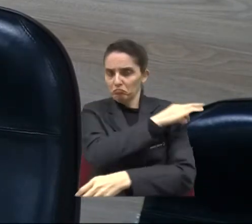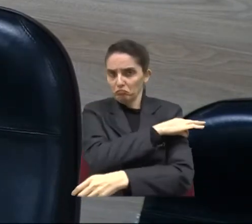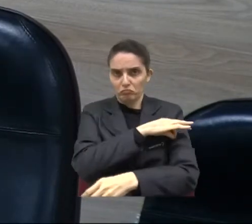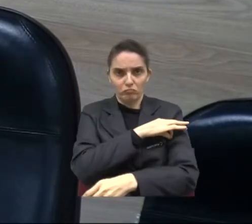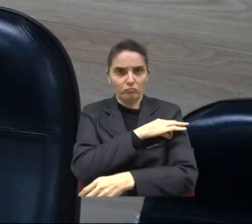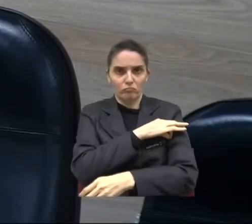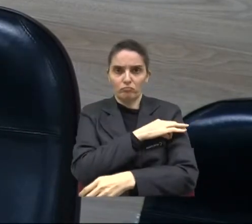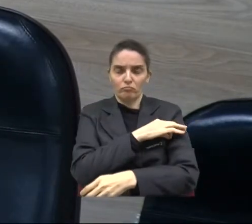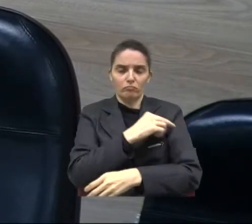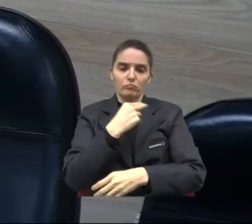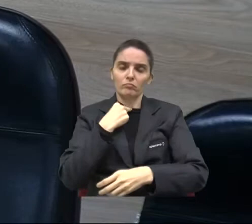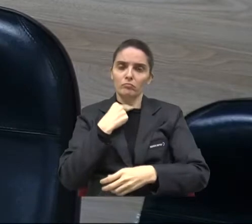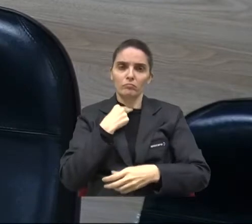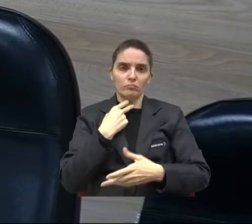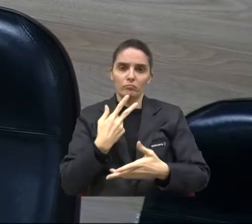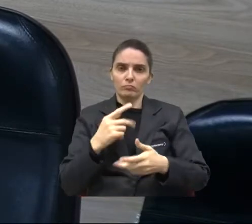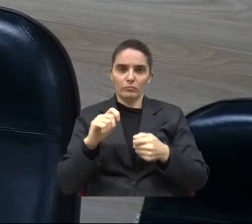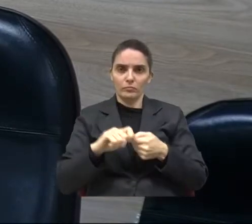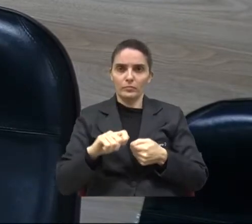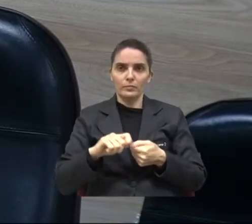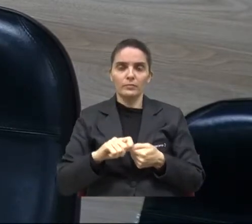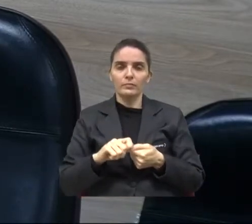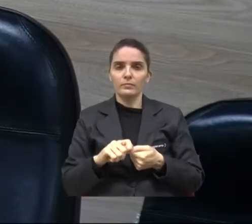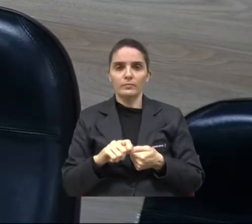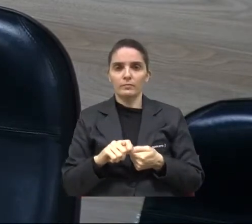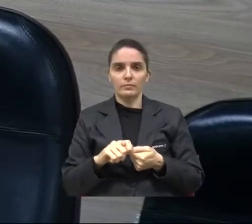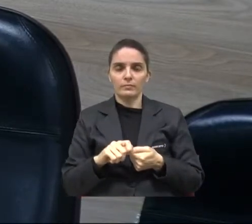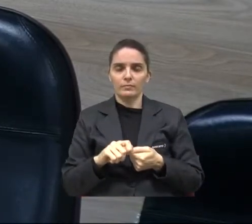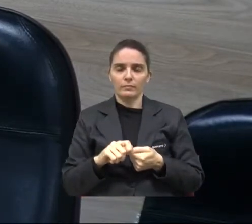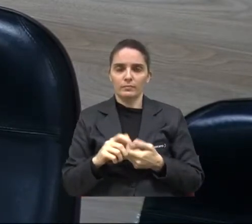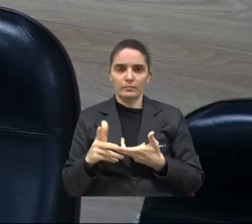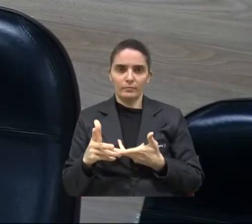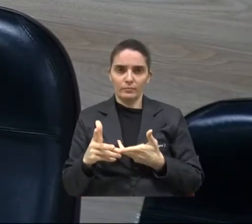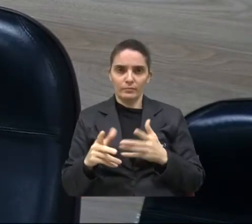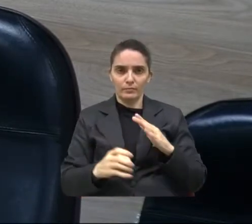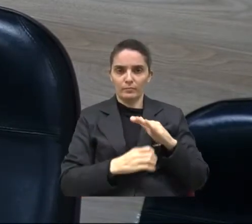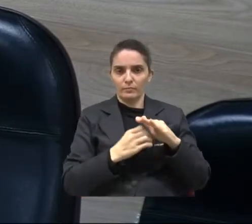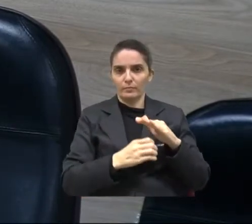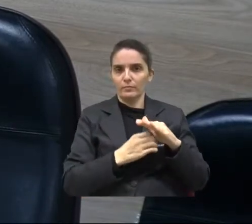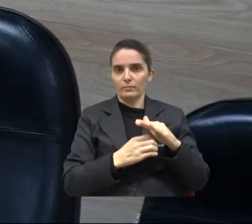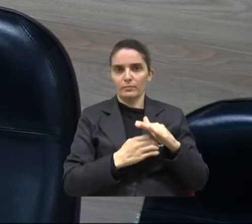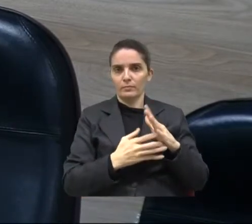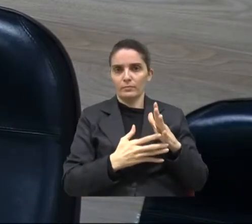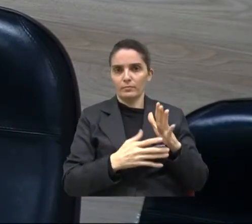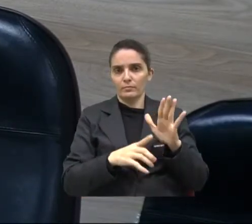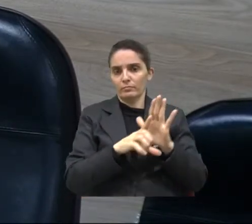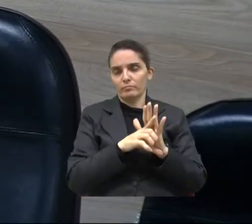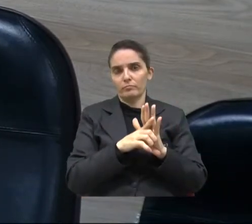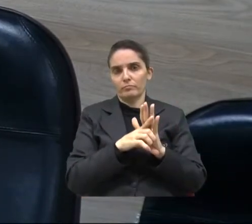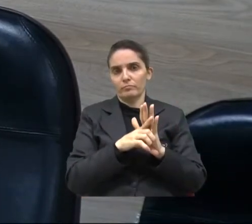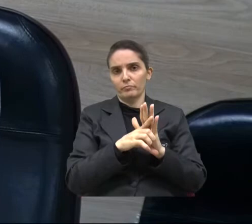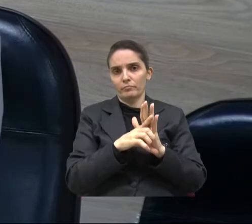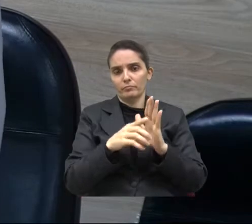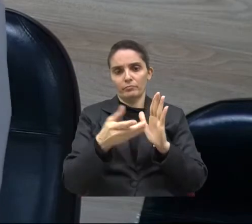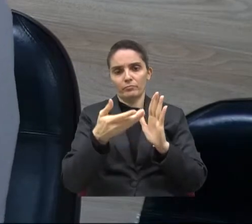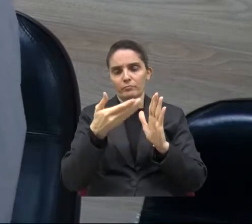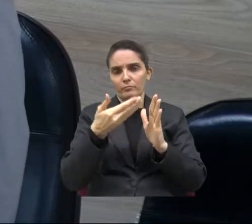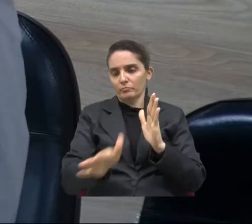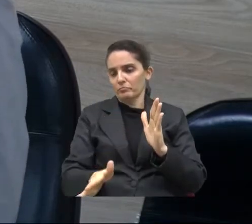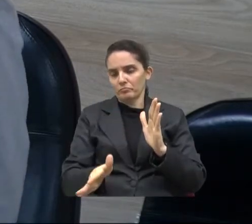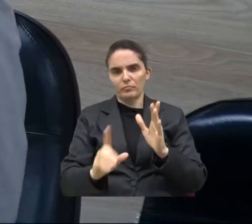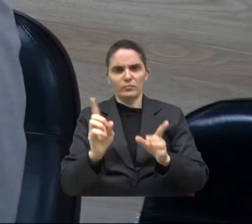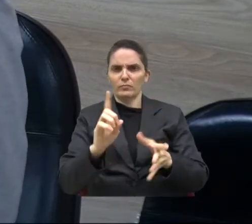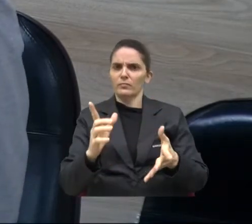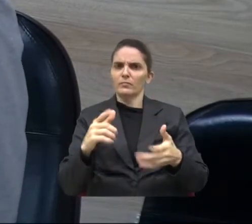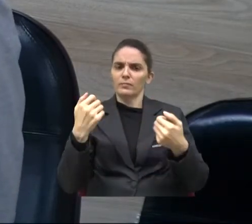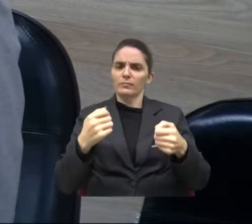essa capacidade, nem sonhando, de fazer com que todas as outras leis caiam só pelo nosso gosto.